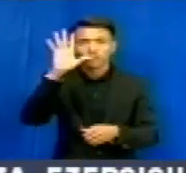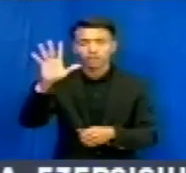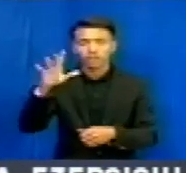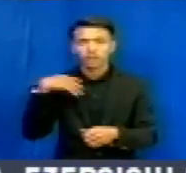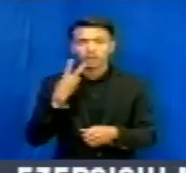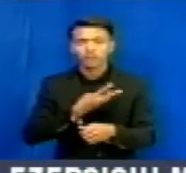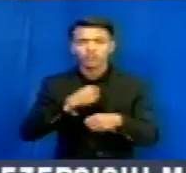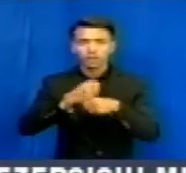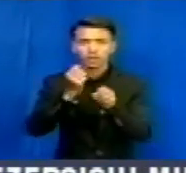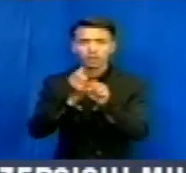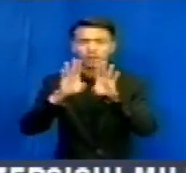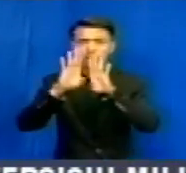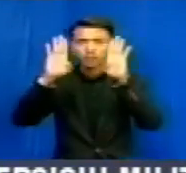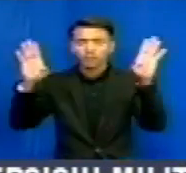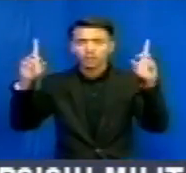mos halu lansamento ba